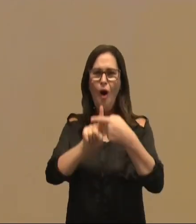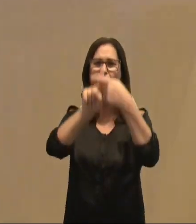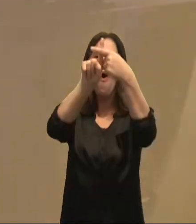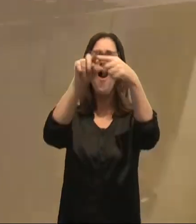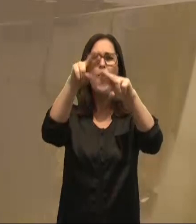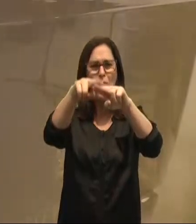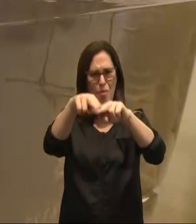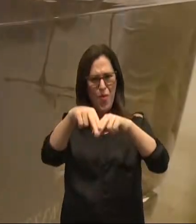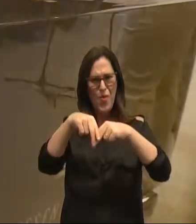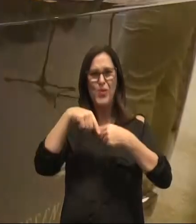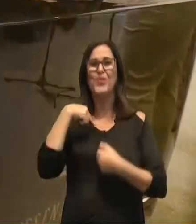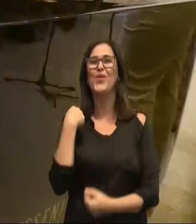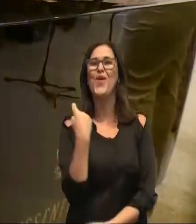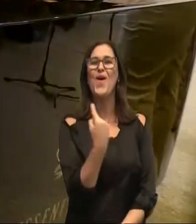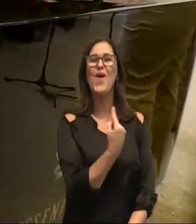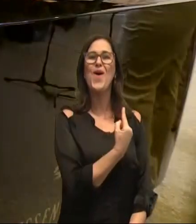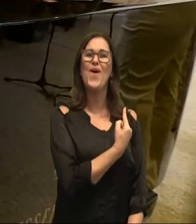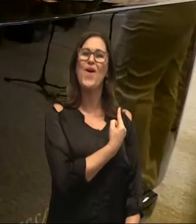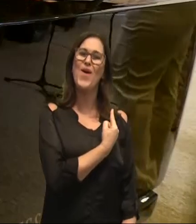por